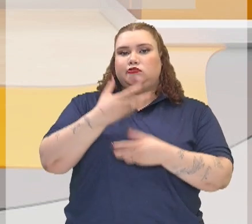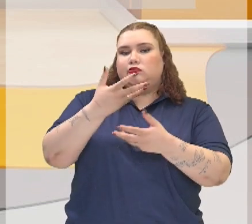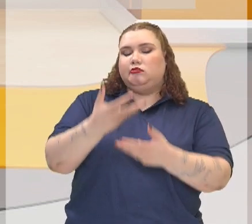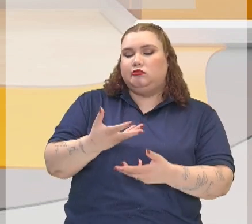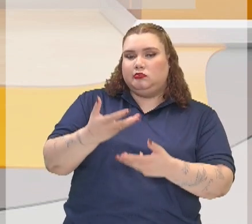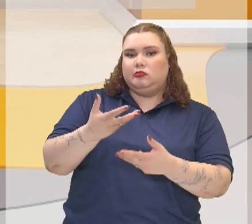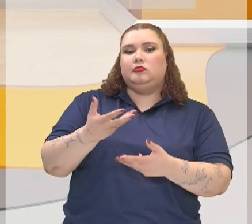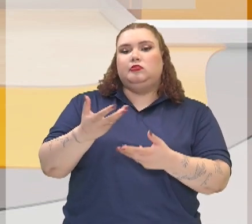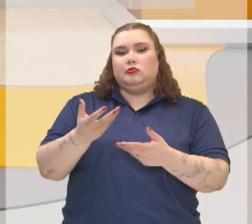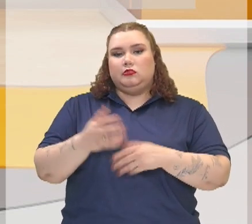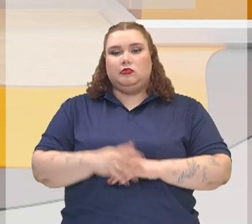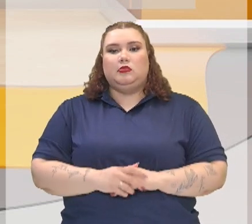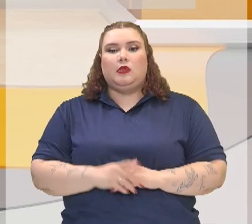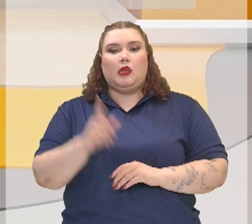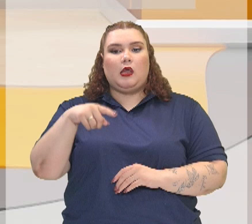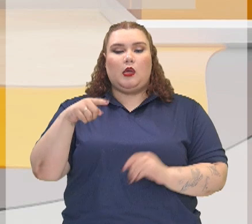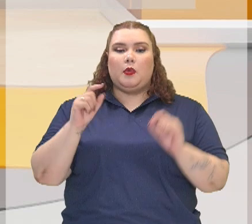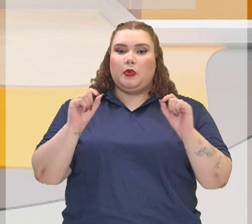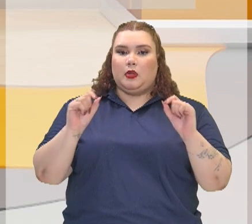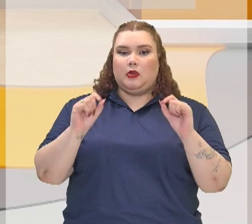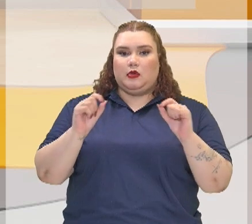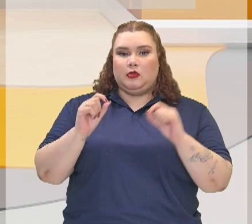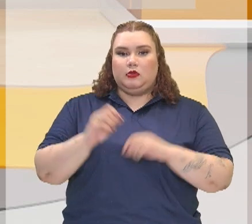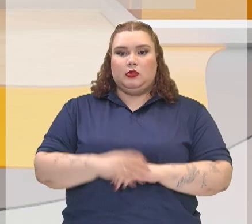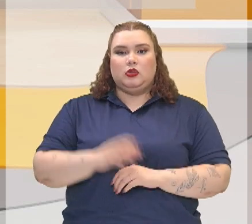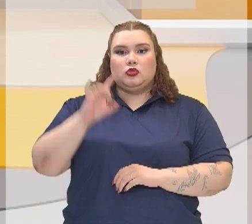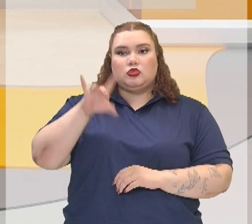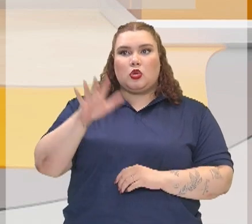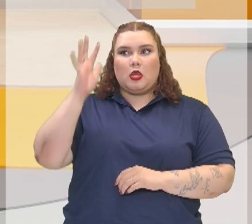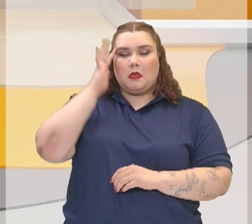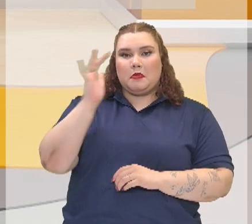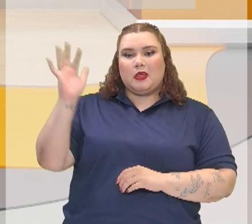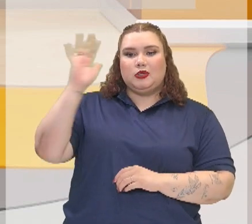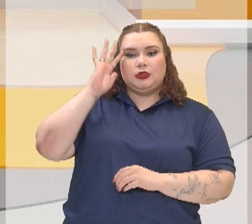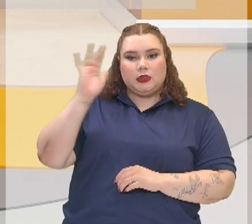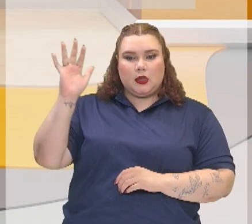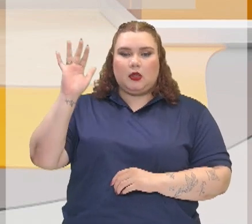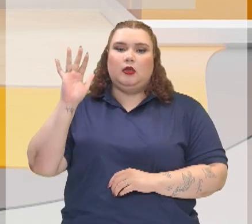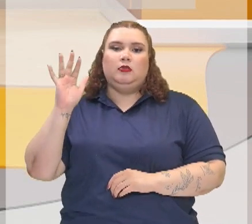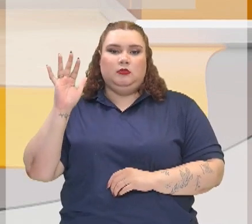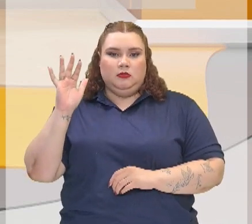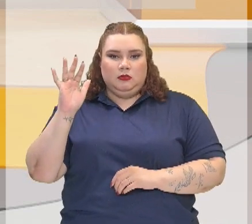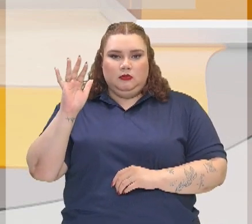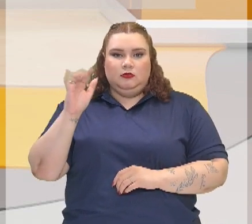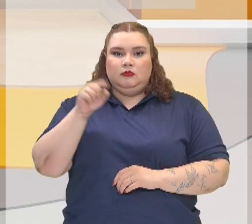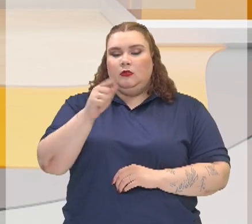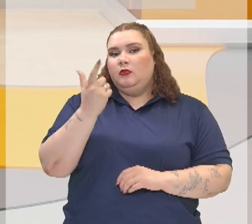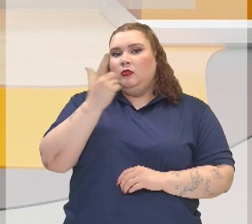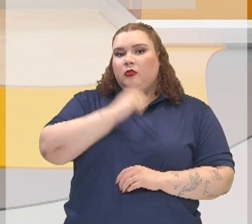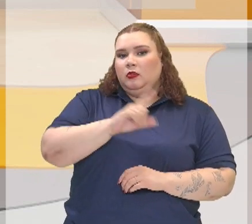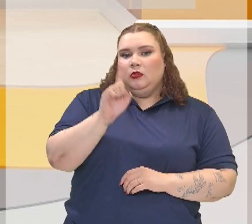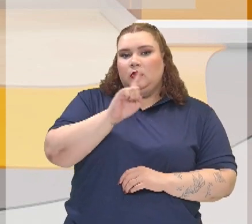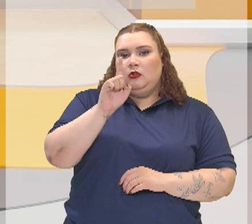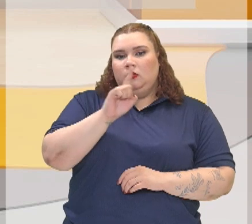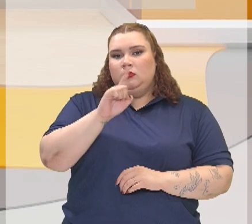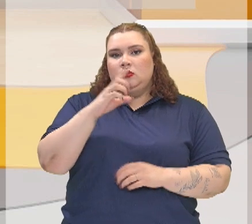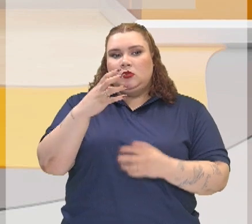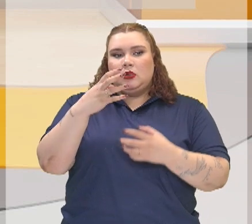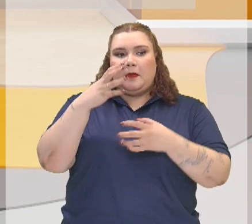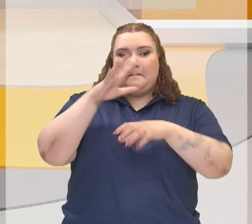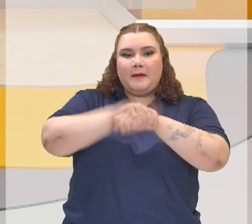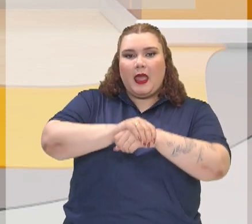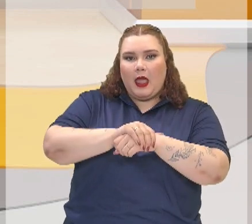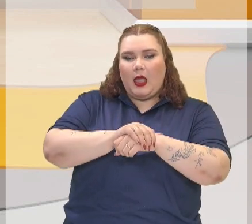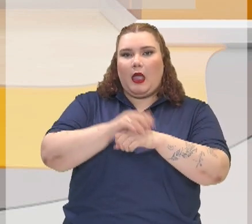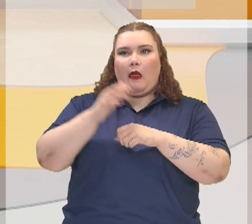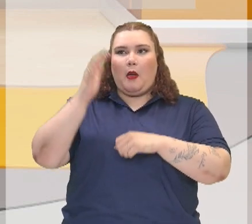estão dentro do campo do imaginário, né? Você não consegue tocar no